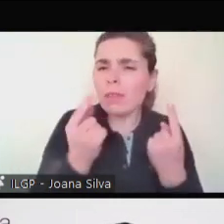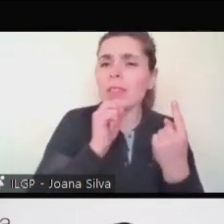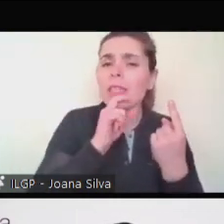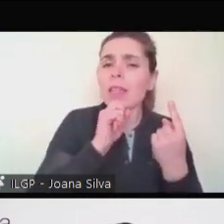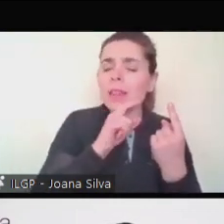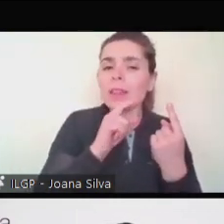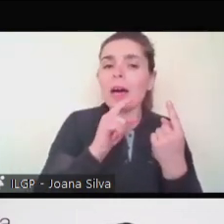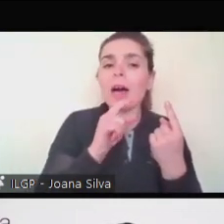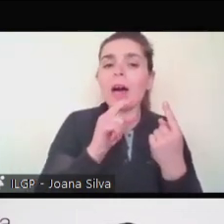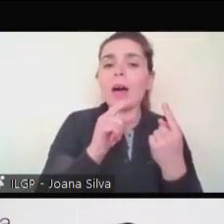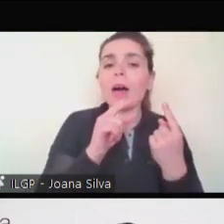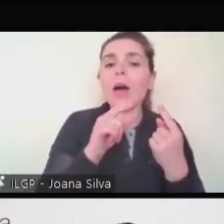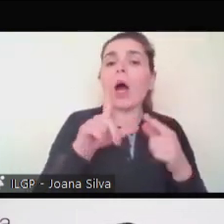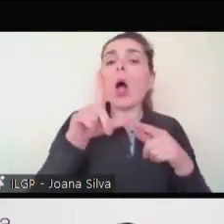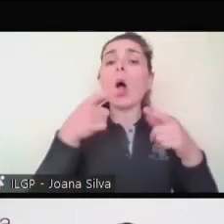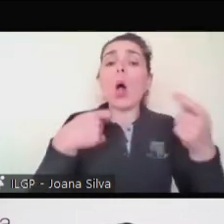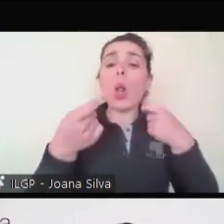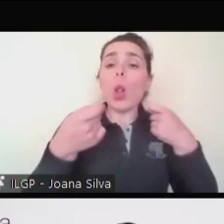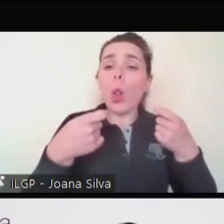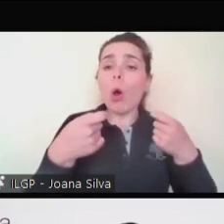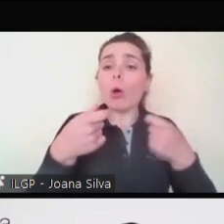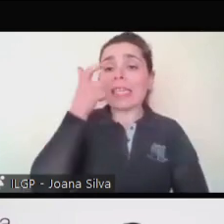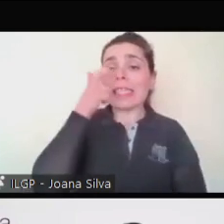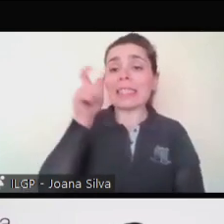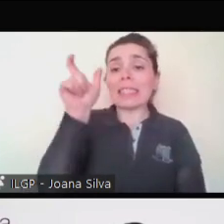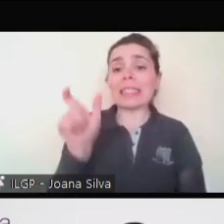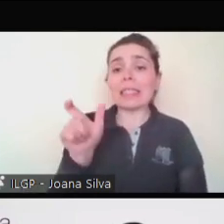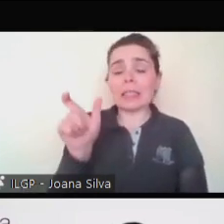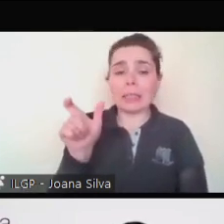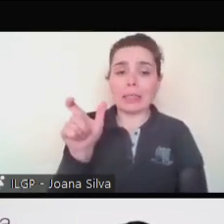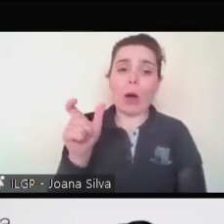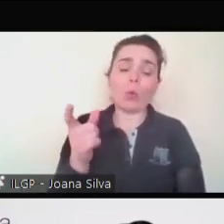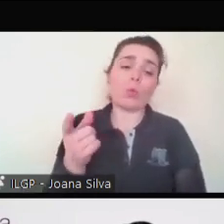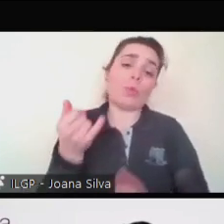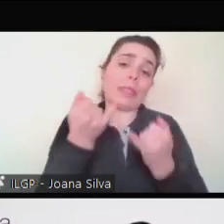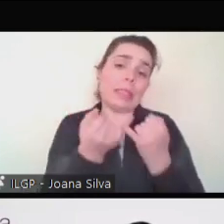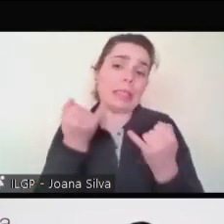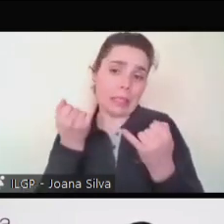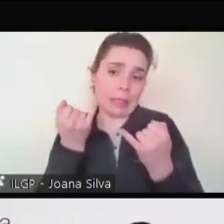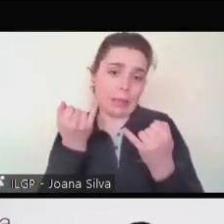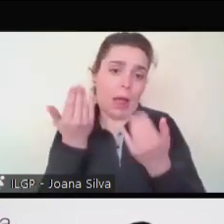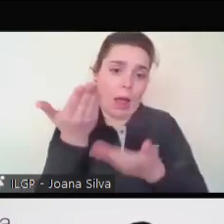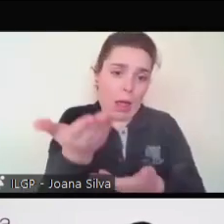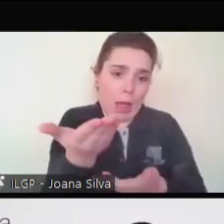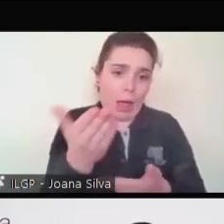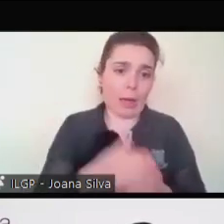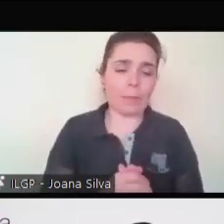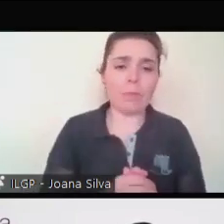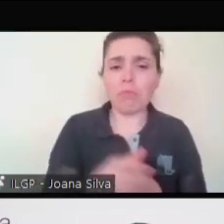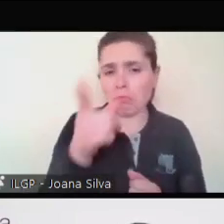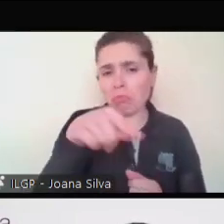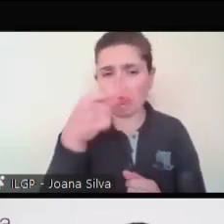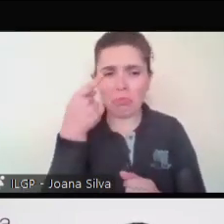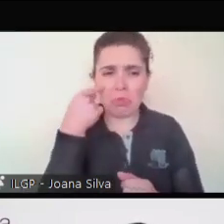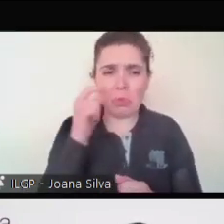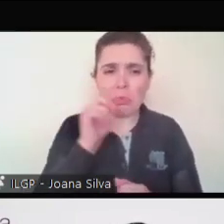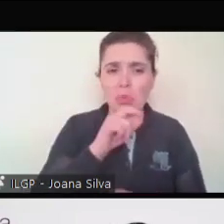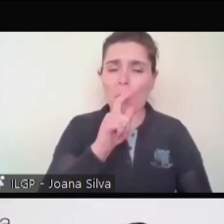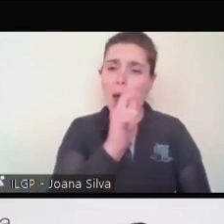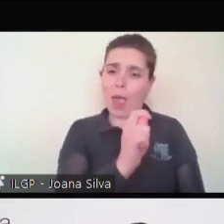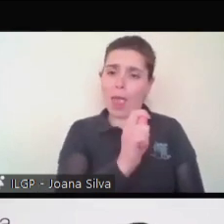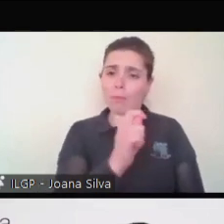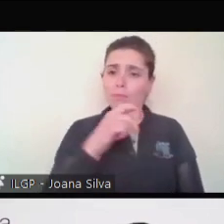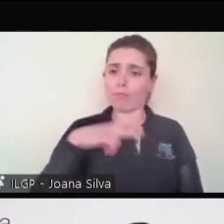identifica, que é a loja do cidadão digital. Este é o ponto de entrada, que certamente conhecem, do ePortugal, onde aqui